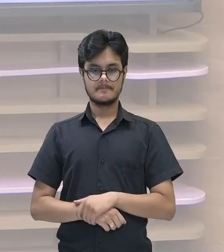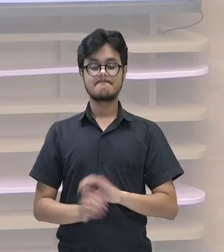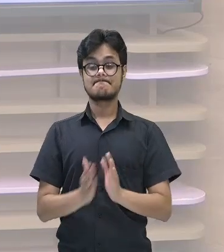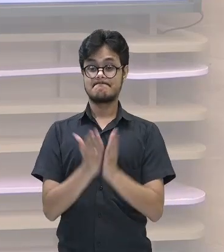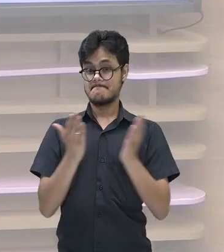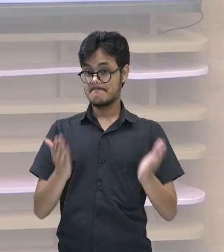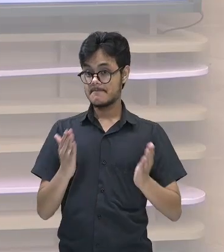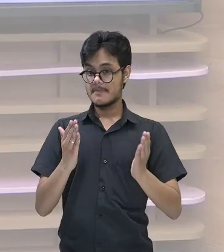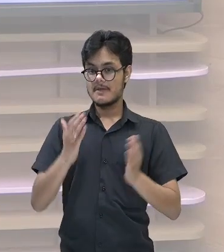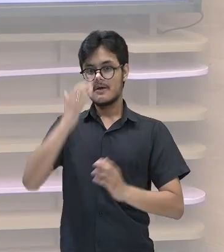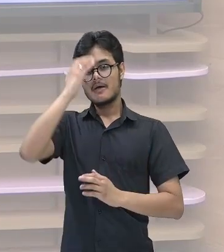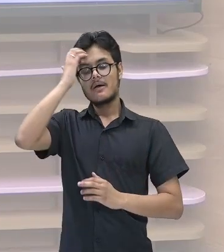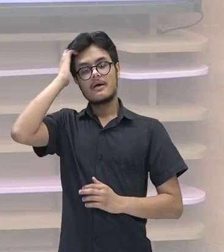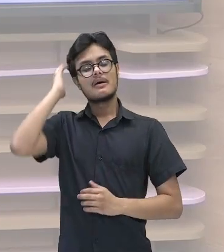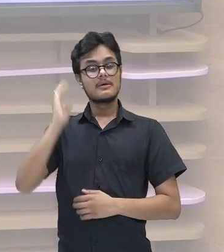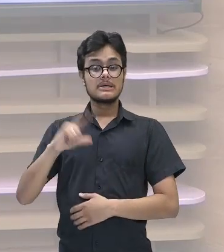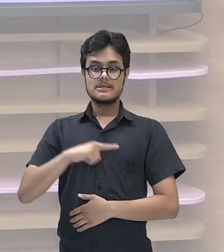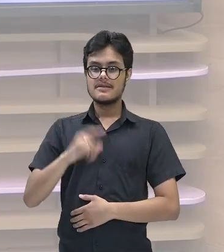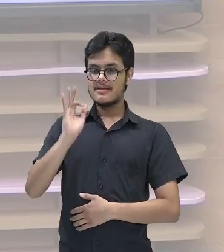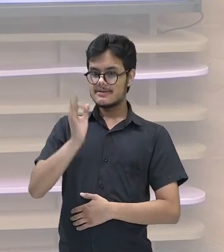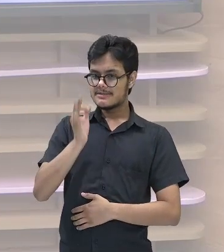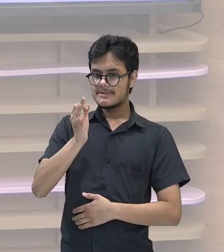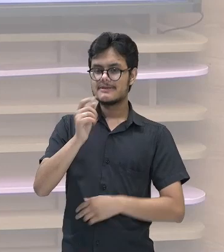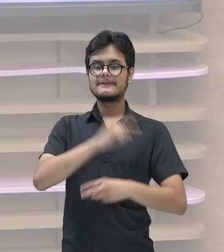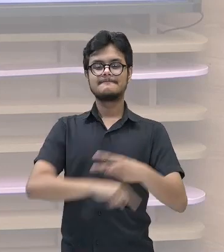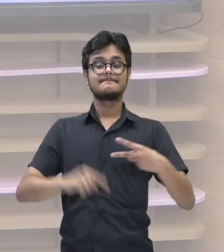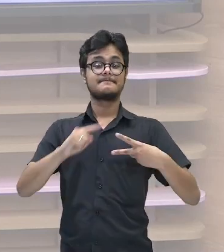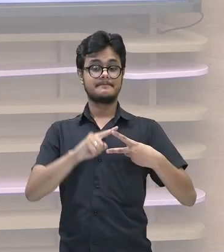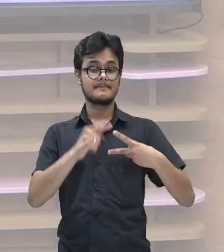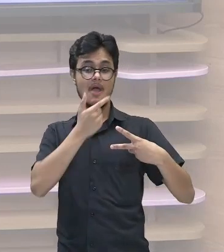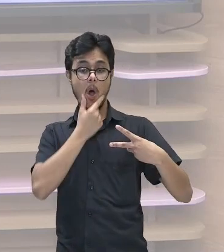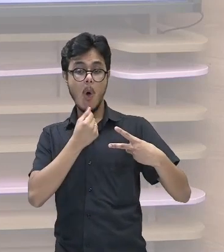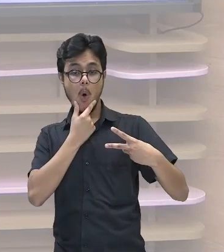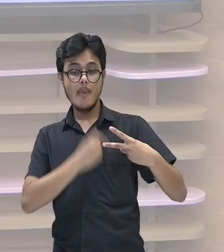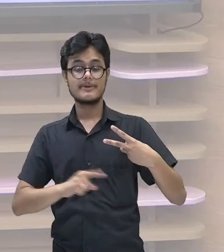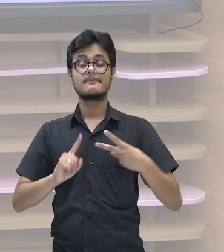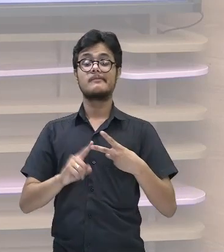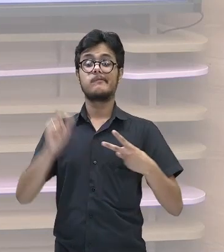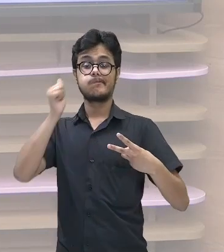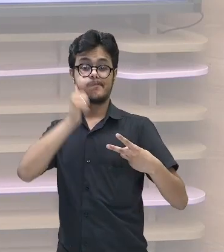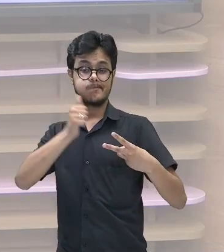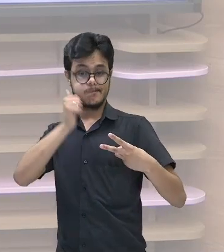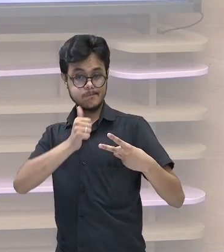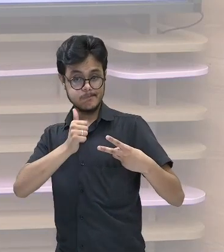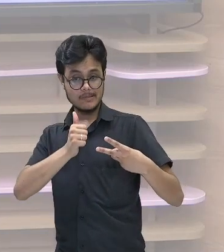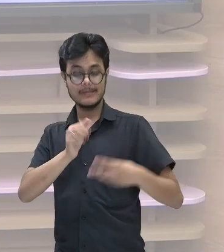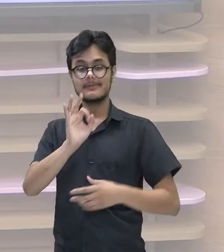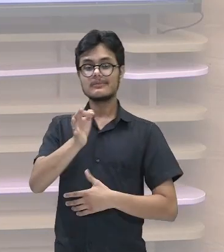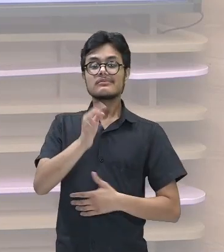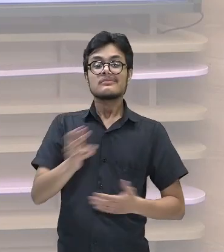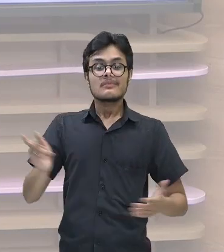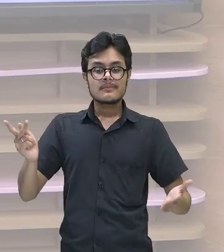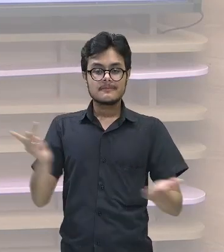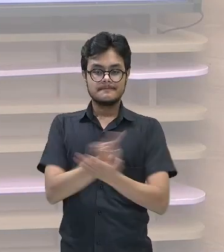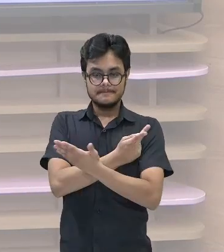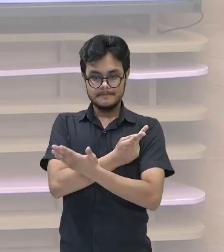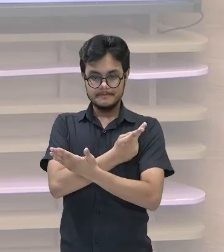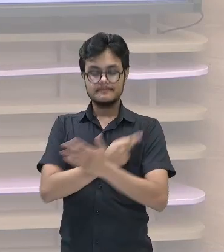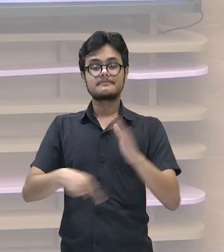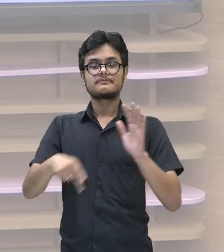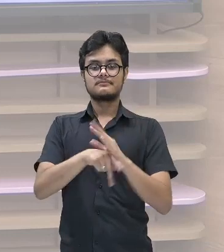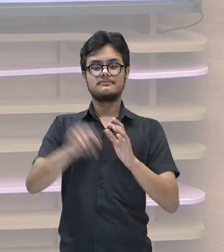Então, nós temos aí, né, a influência das massas de ar e do fenômeno El Niño e Laninha quando há a ocorrência deles no